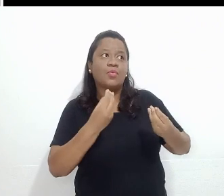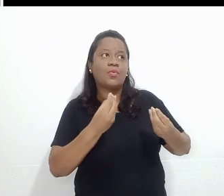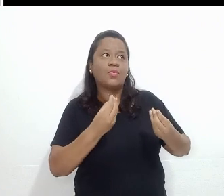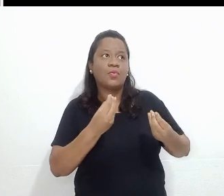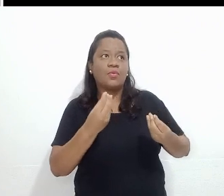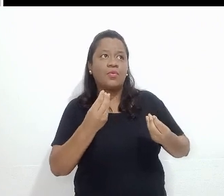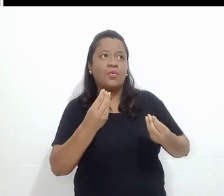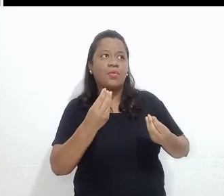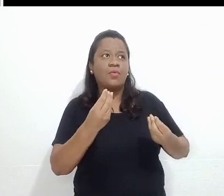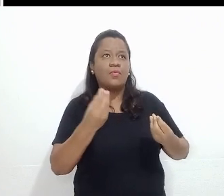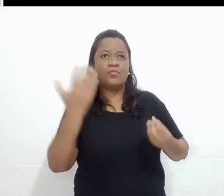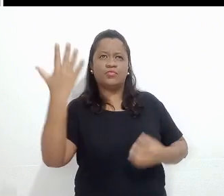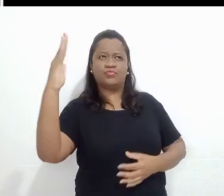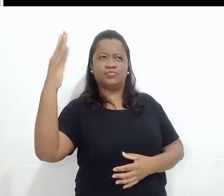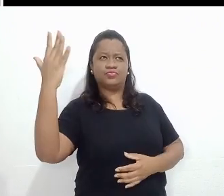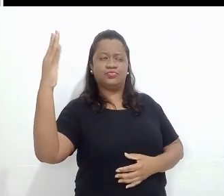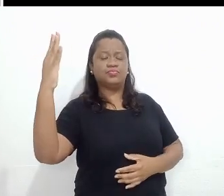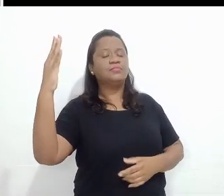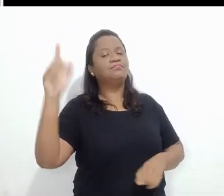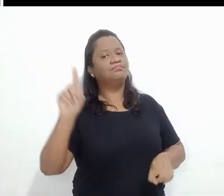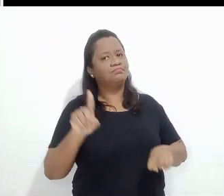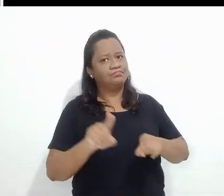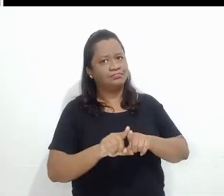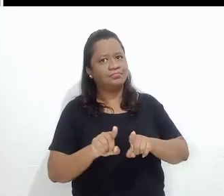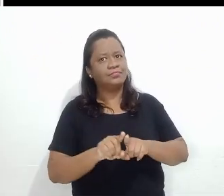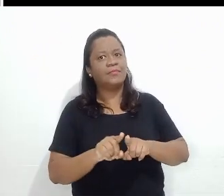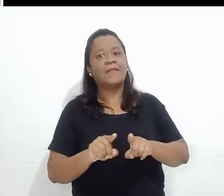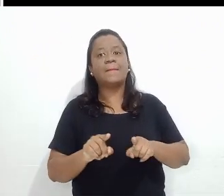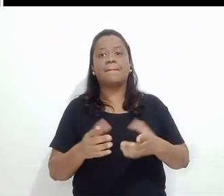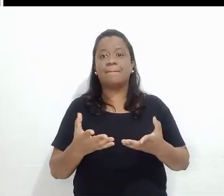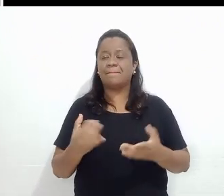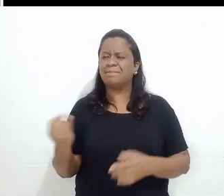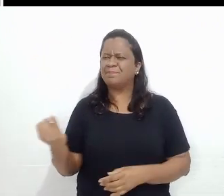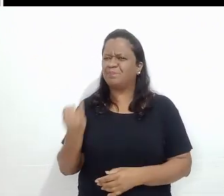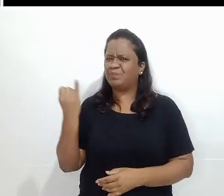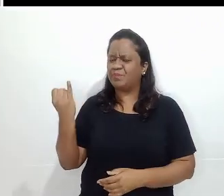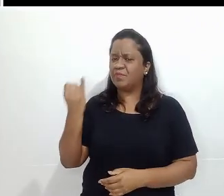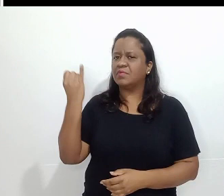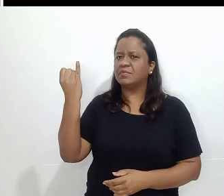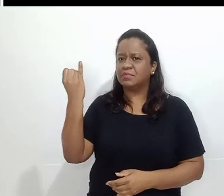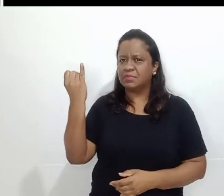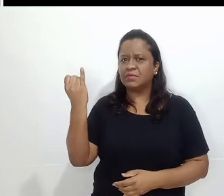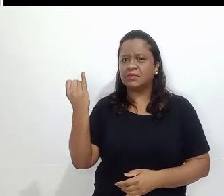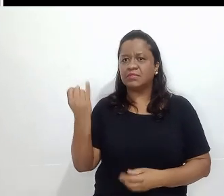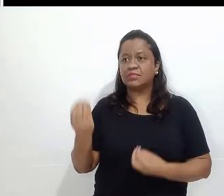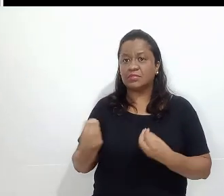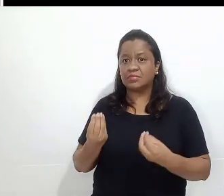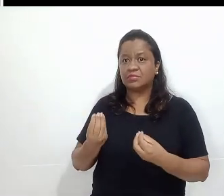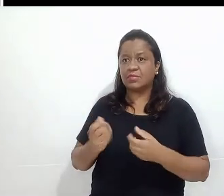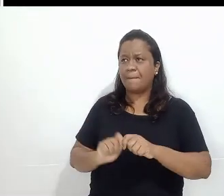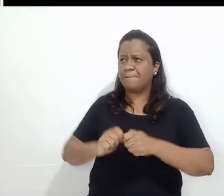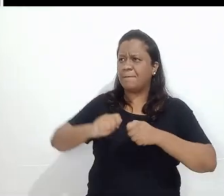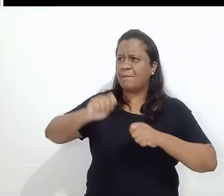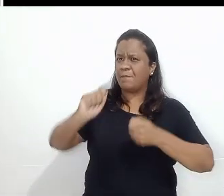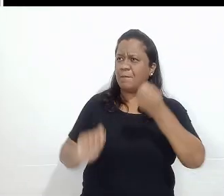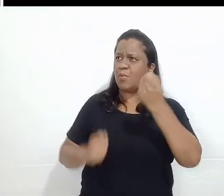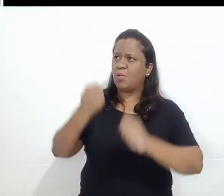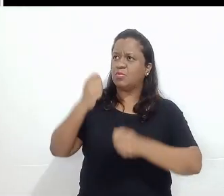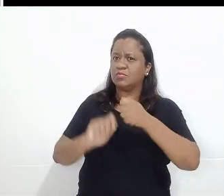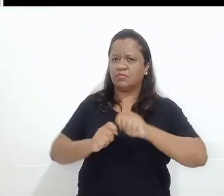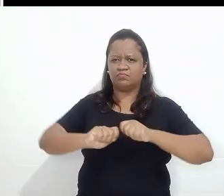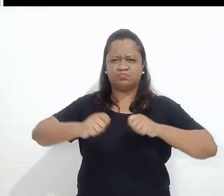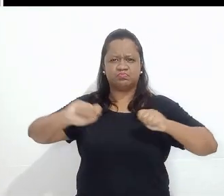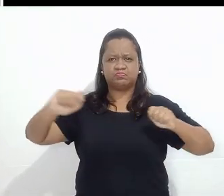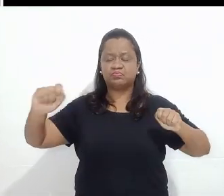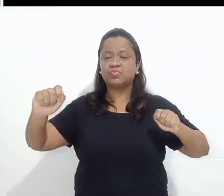enormes, batedores, tudo isso. Aí uma função também muito importante quando a gente tem produções grandes, tá? Porque eles estão ali o